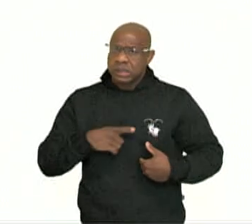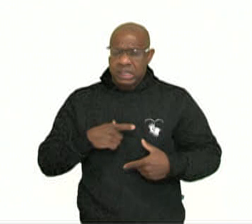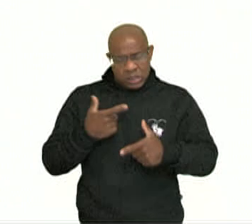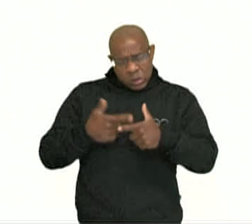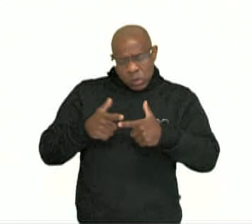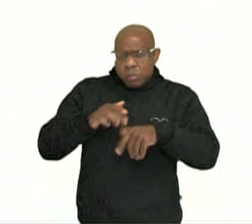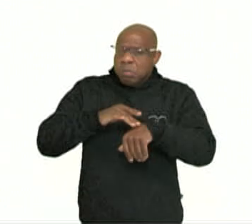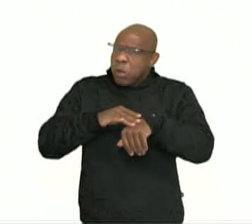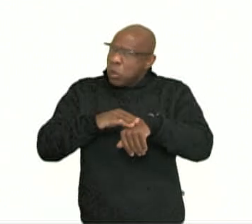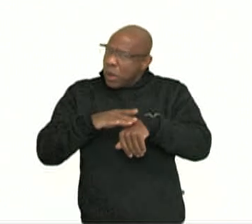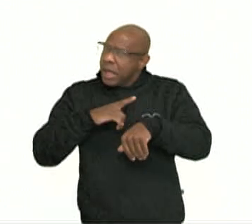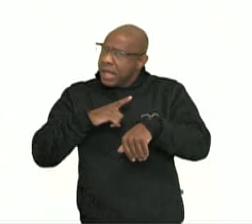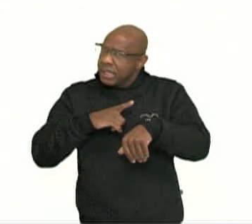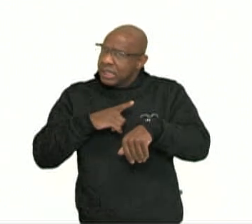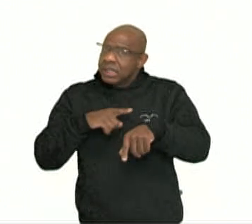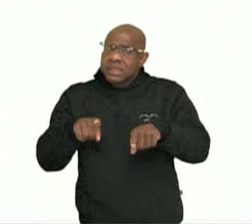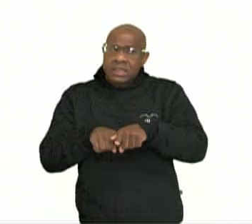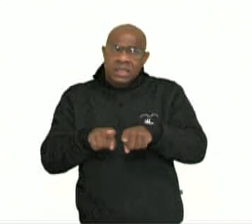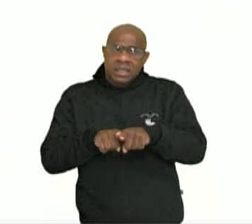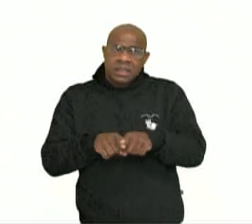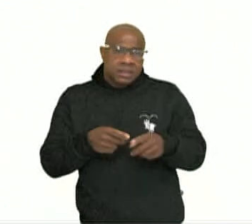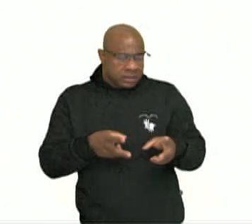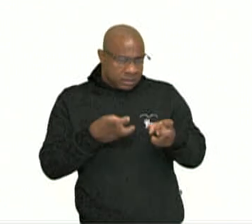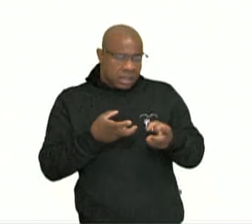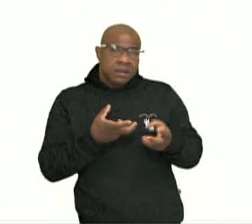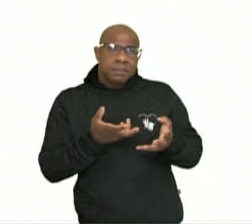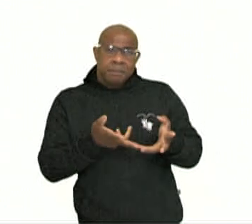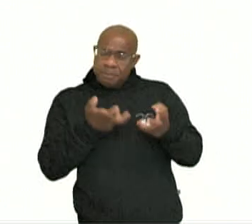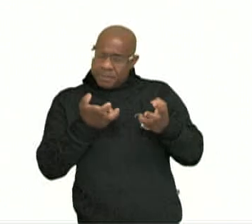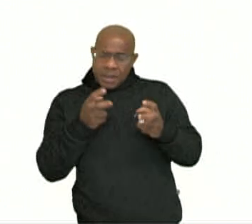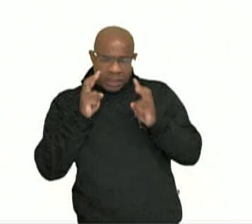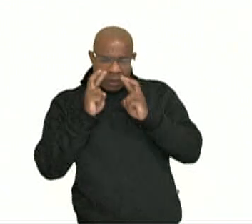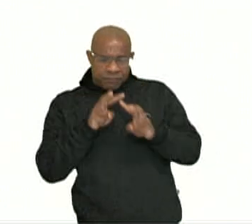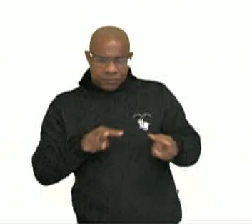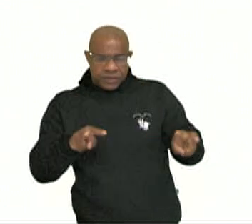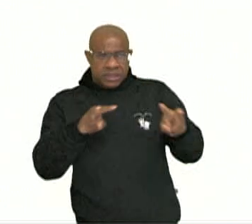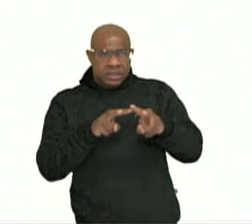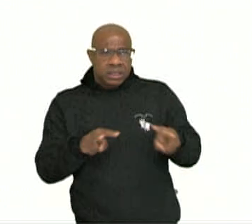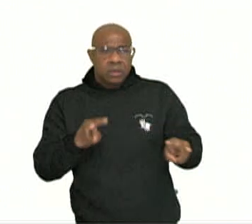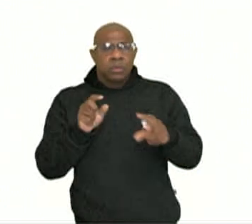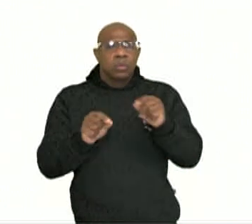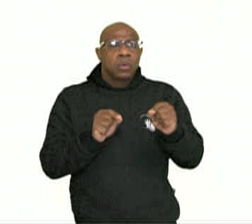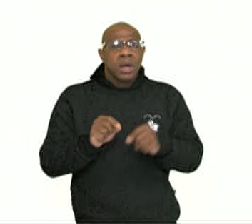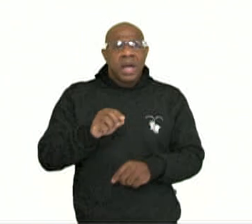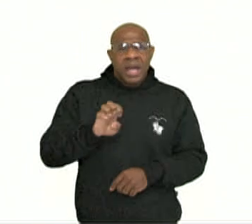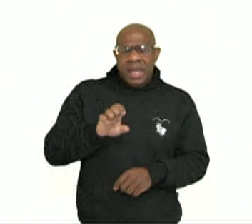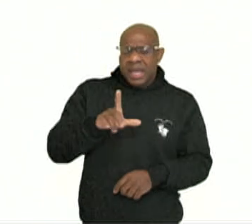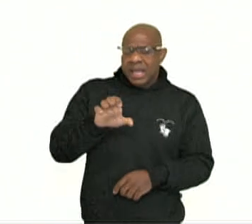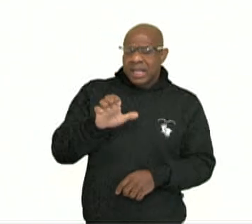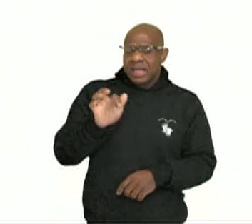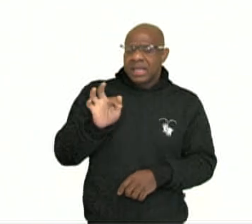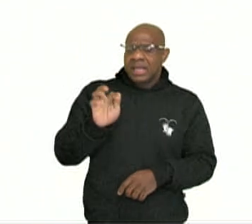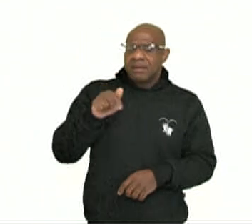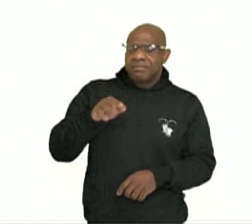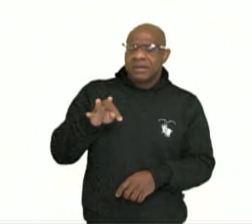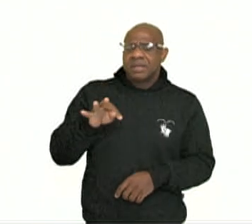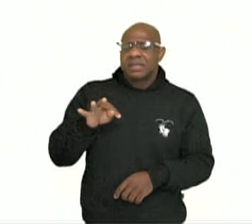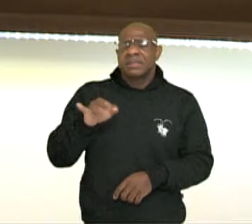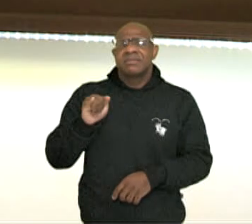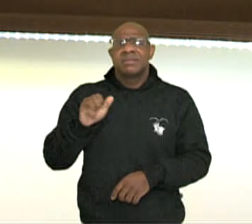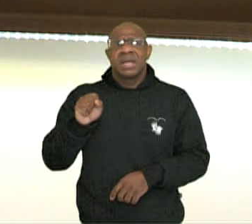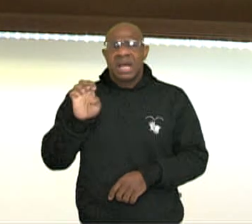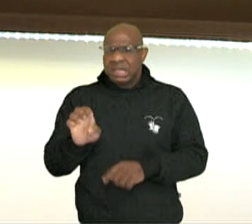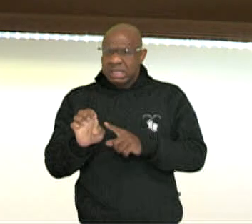essa doença, ela nos dá mesmo esse aspecto, né, essa visão, esse aspecto de de um elefante ali,